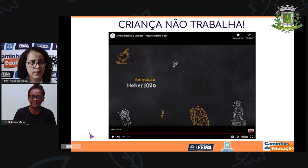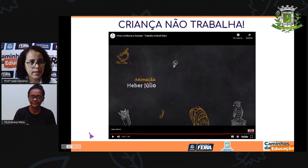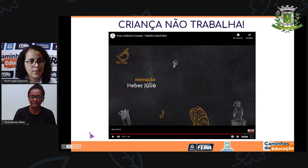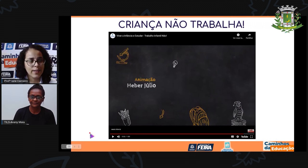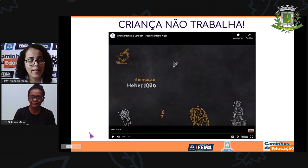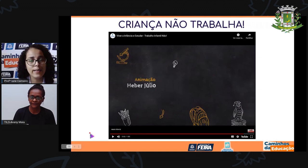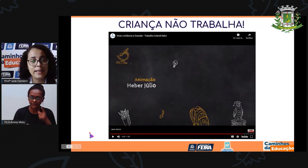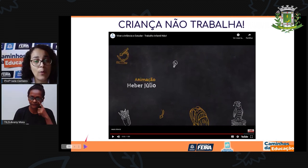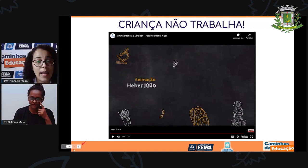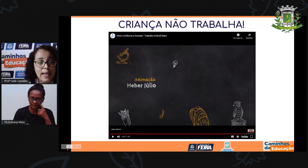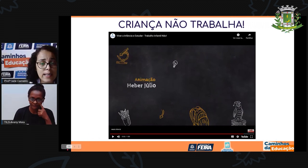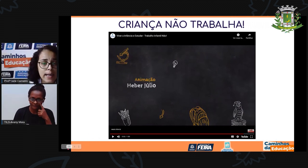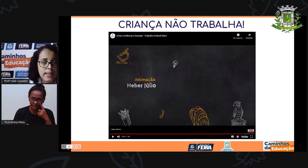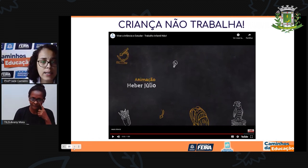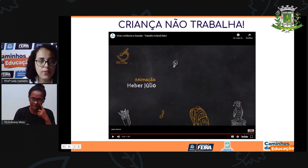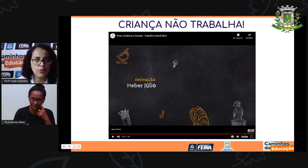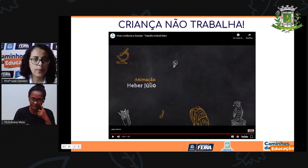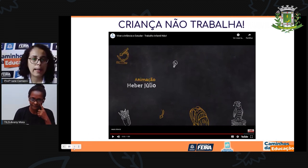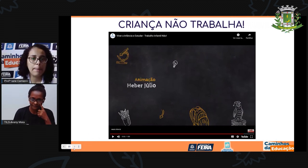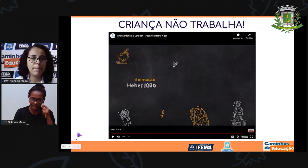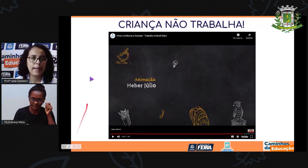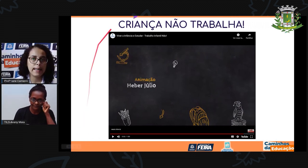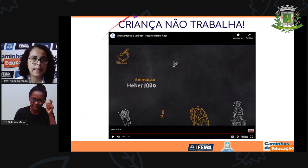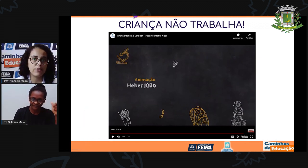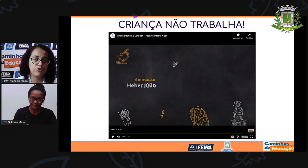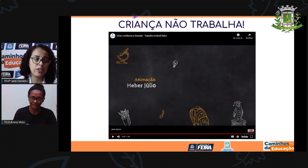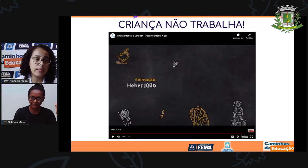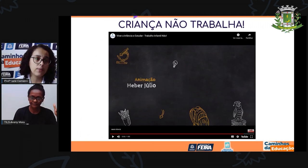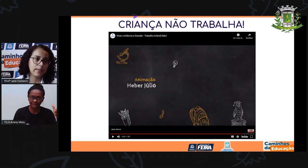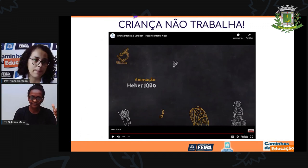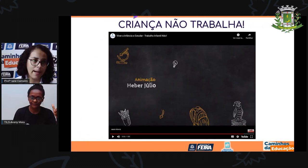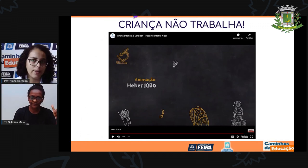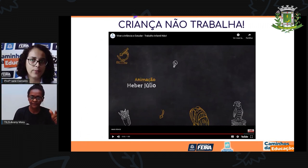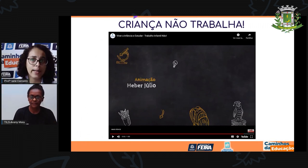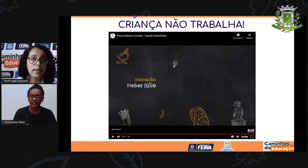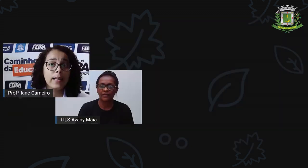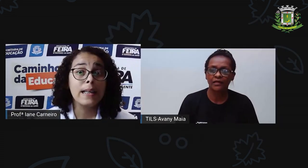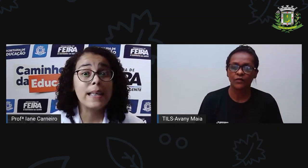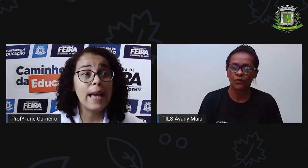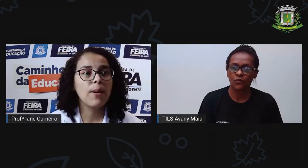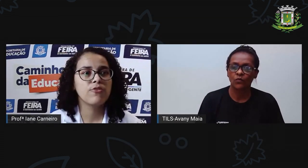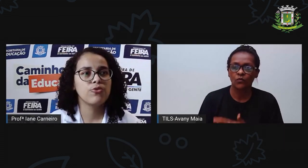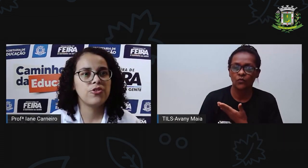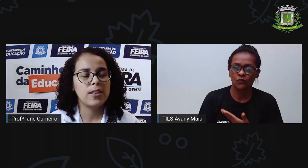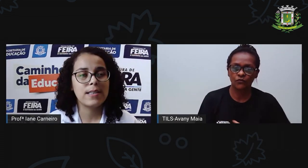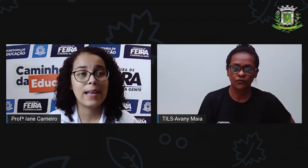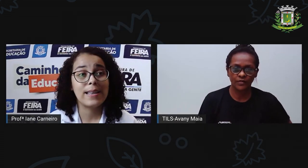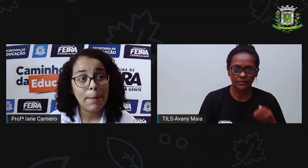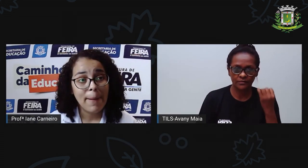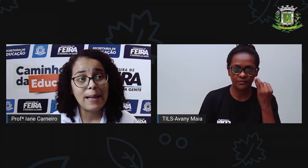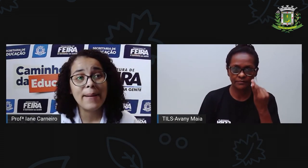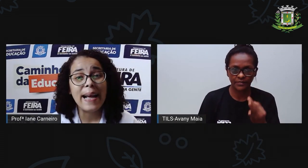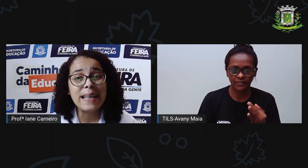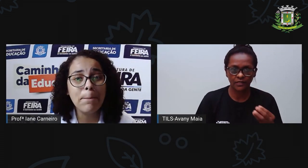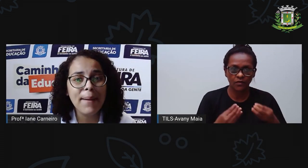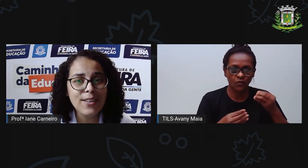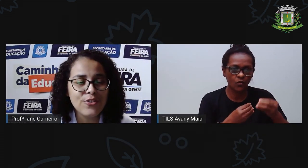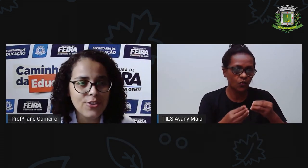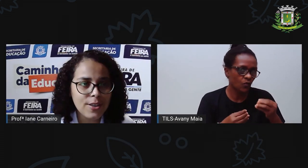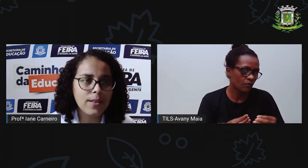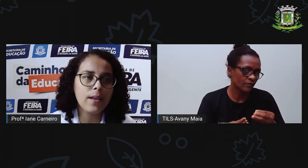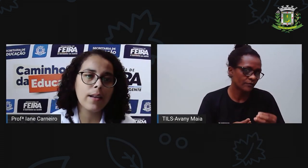Vocês viram, né? Então, esse vídeo é uma campanha da Justiça do Trabalho. Que é uma justiça que trabalha para